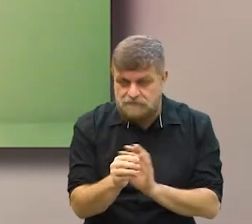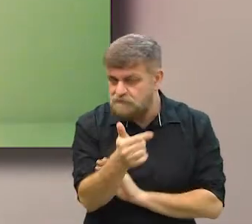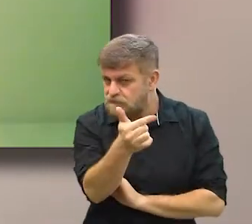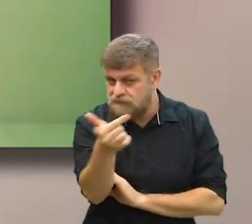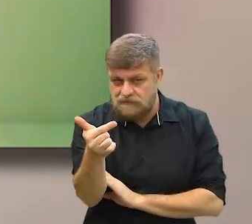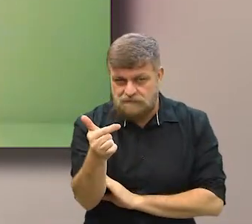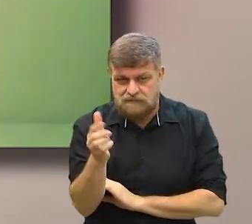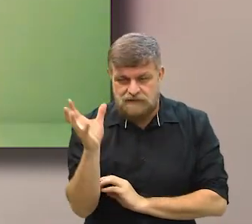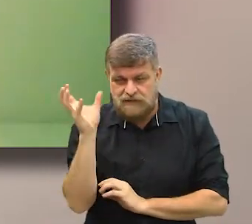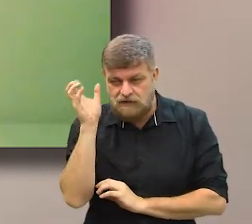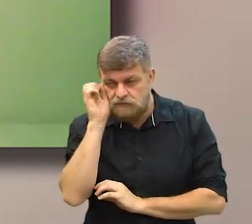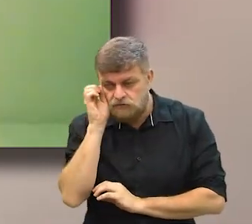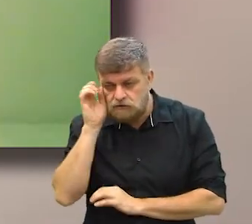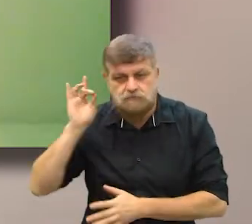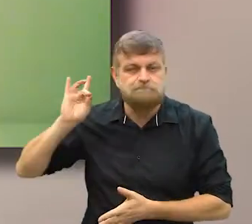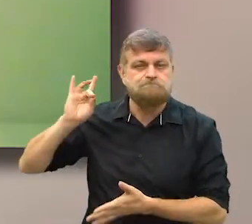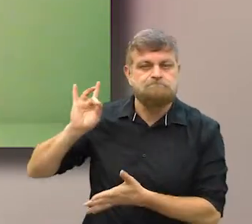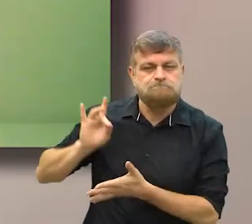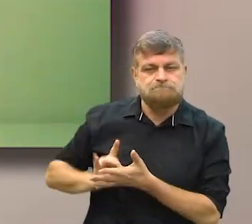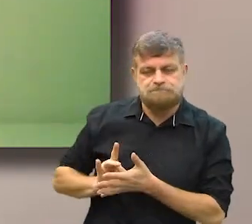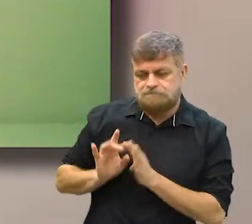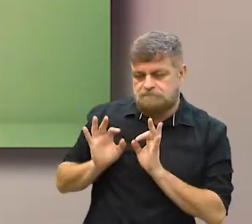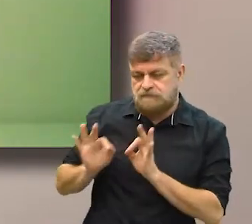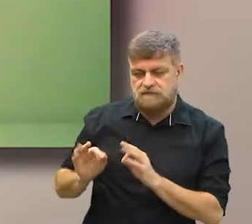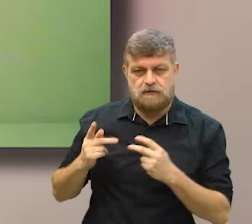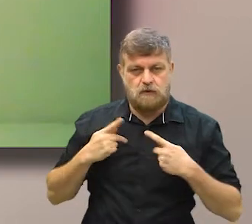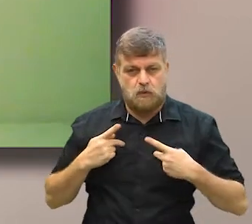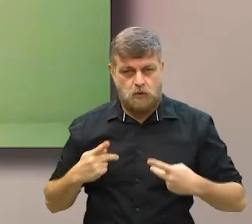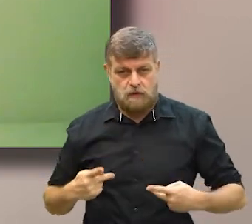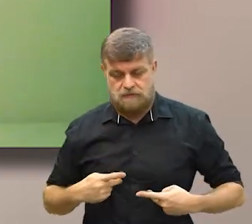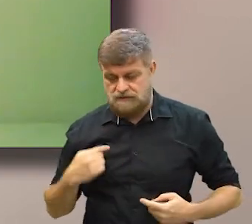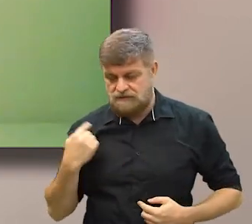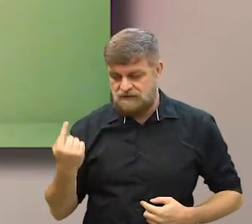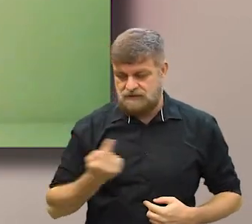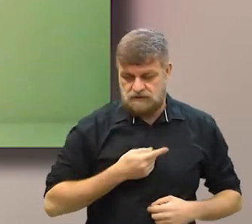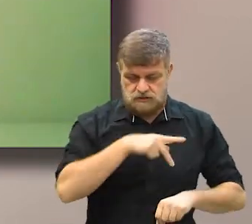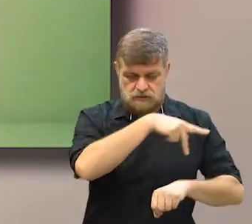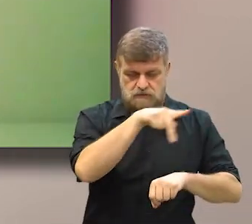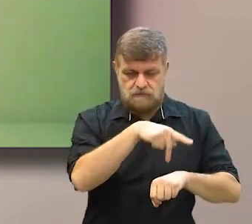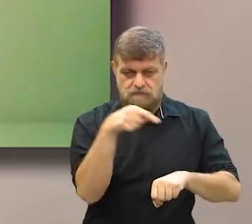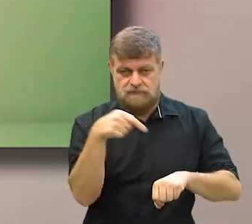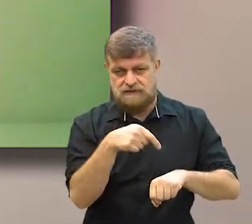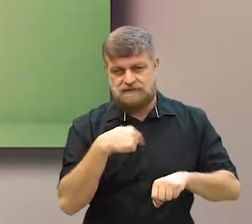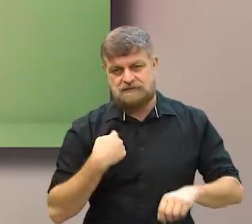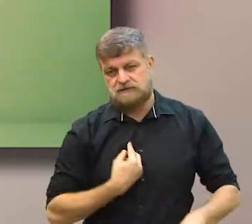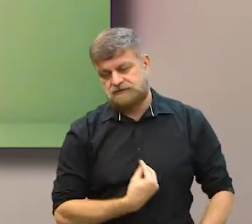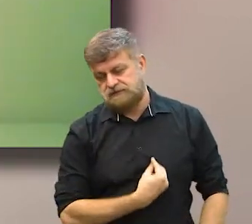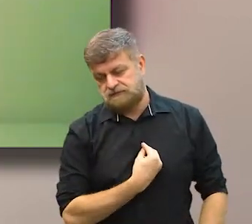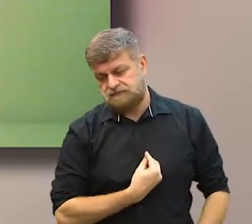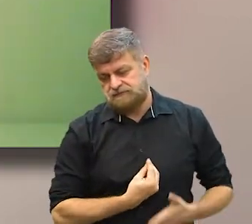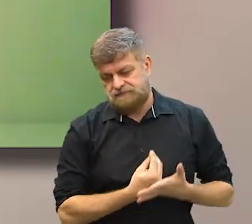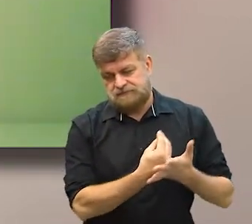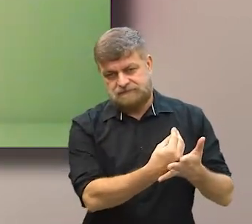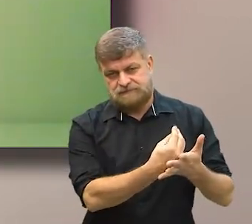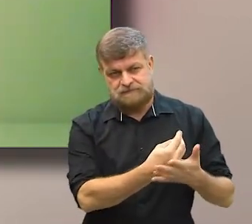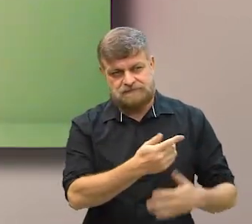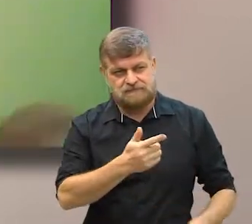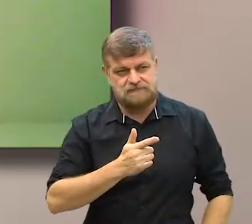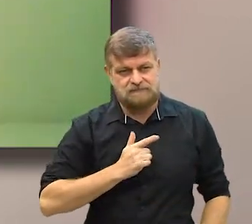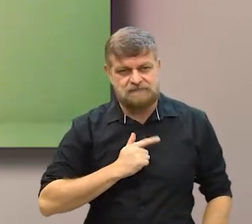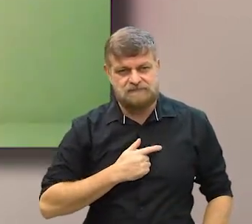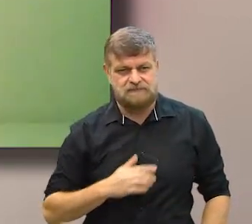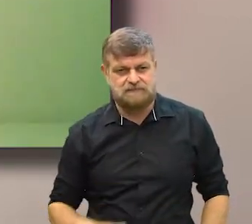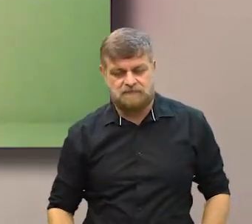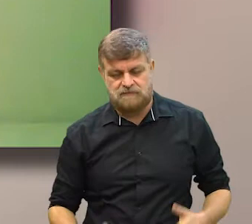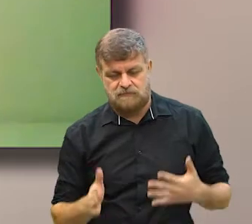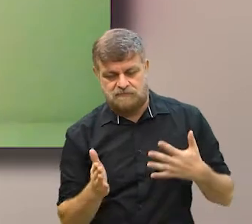não existe sono ideal num ser humano vivendo num país de primeiro, segundo, até